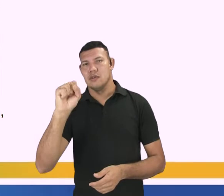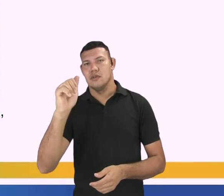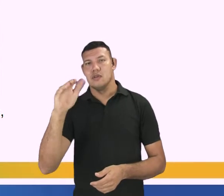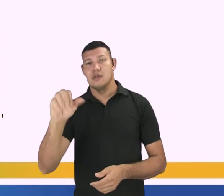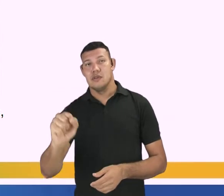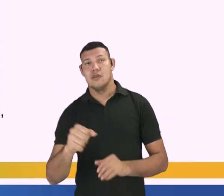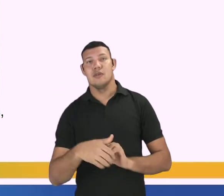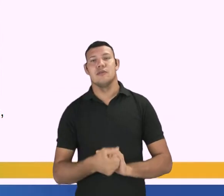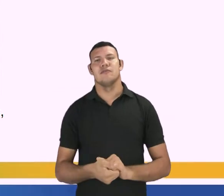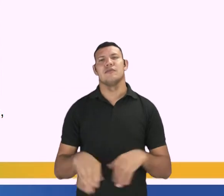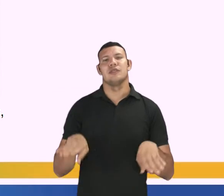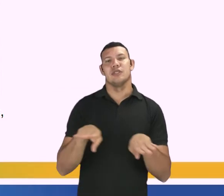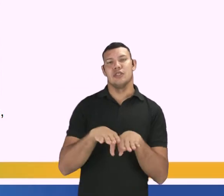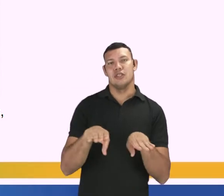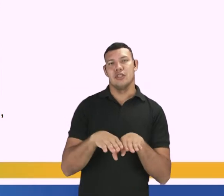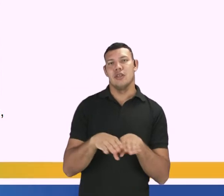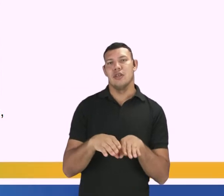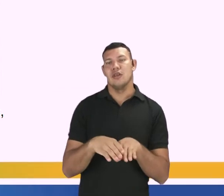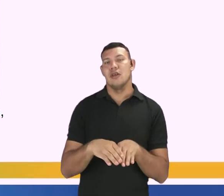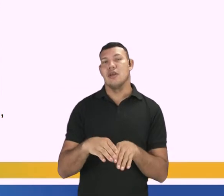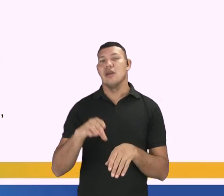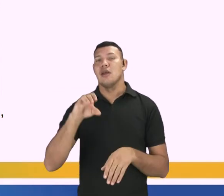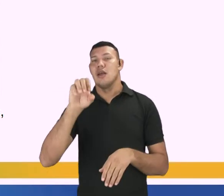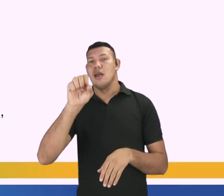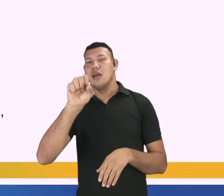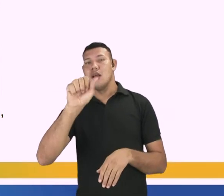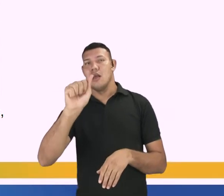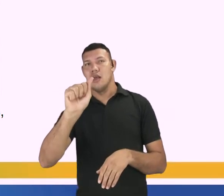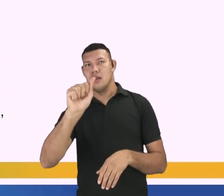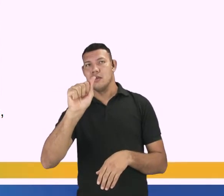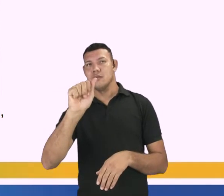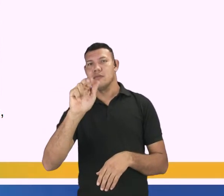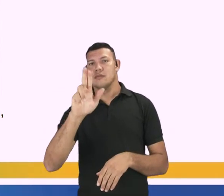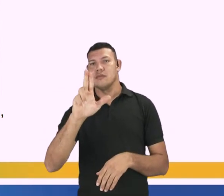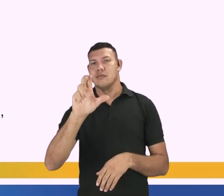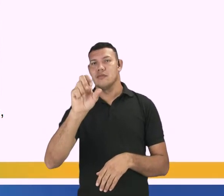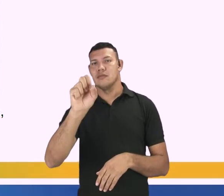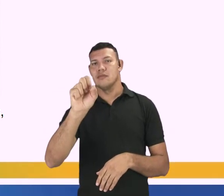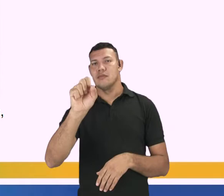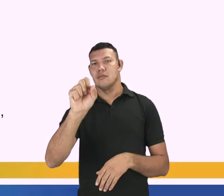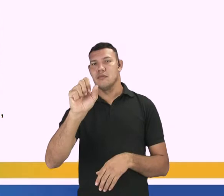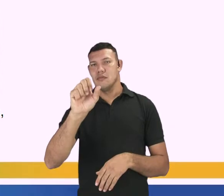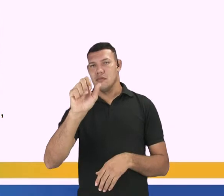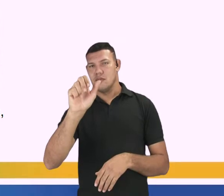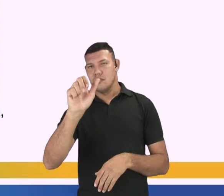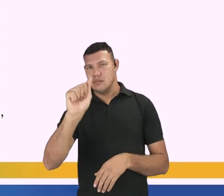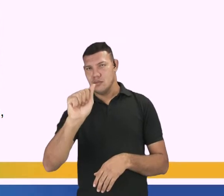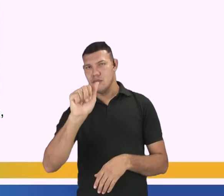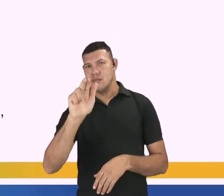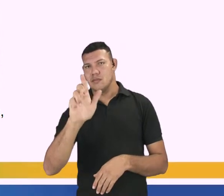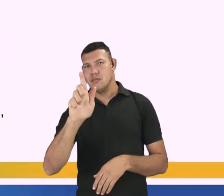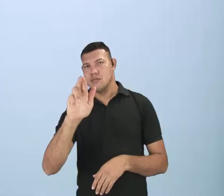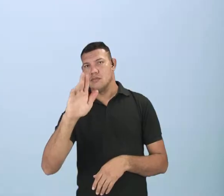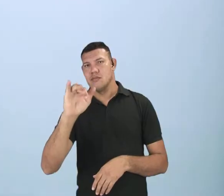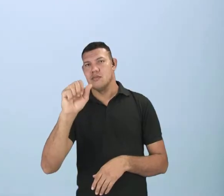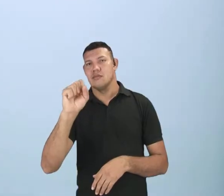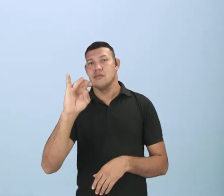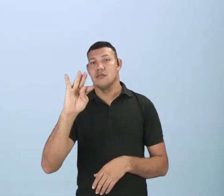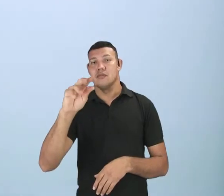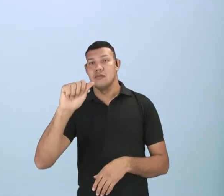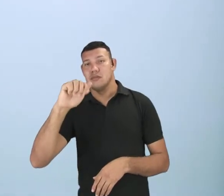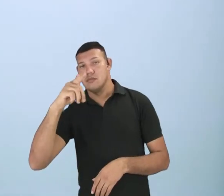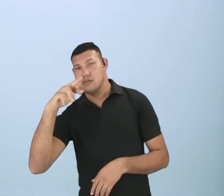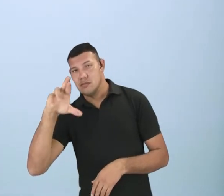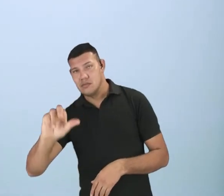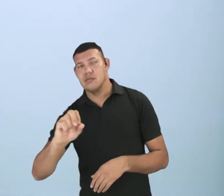dos agostinianos, né? Derivada de Santo Agostinho. Então, essa é a ordem da organização do clero. O clero, ele